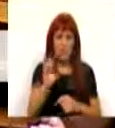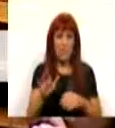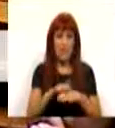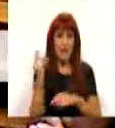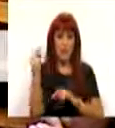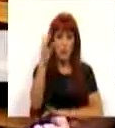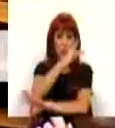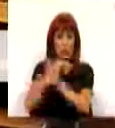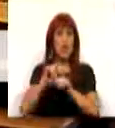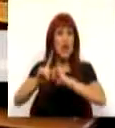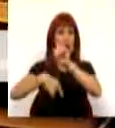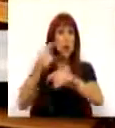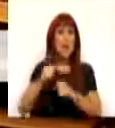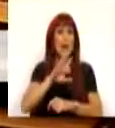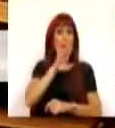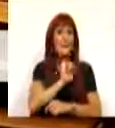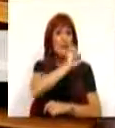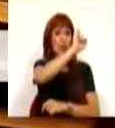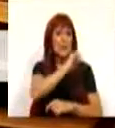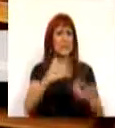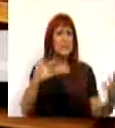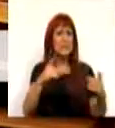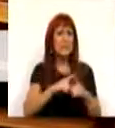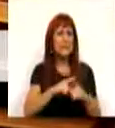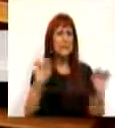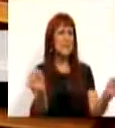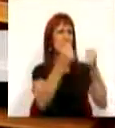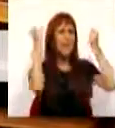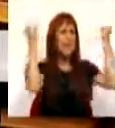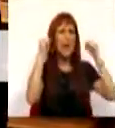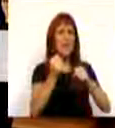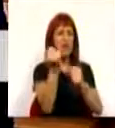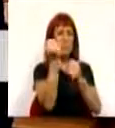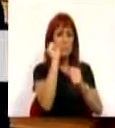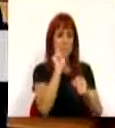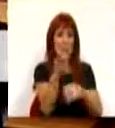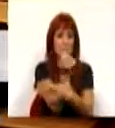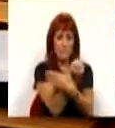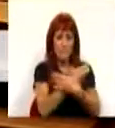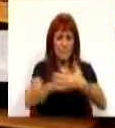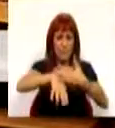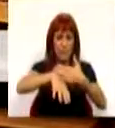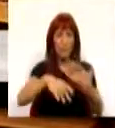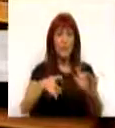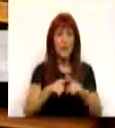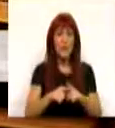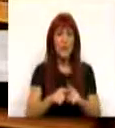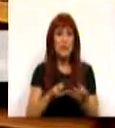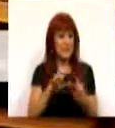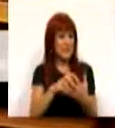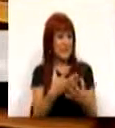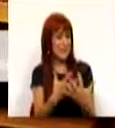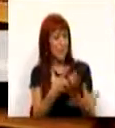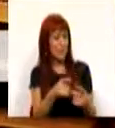Europeia, depois da sua mãe ter sido resgatada no Mediterrâneo. Com o seu simbolismo,